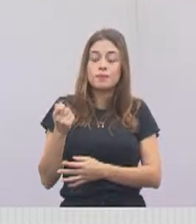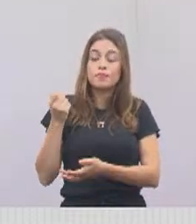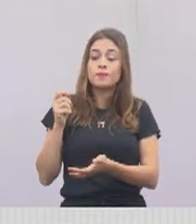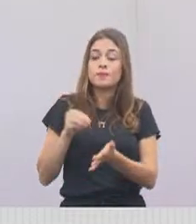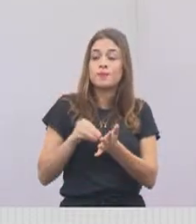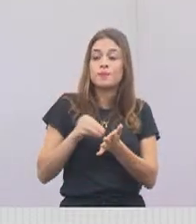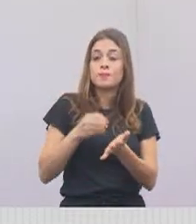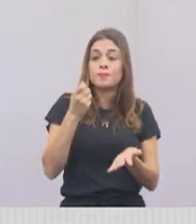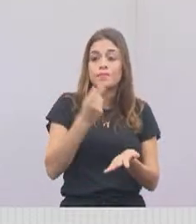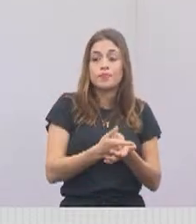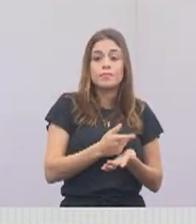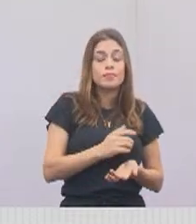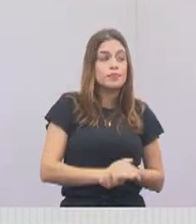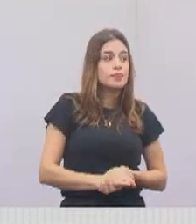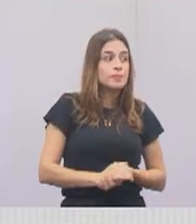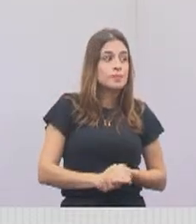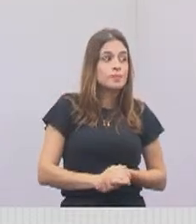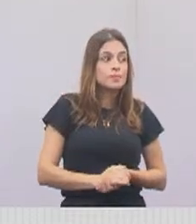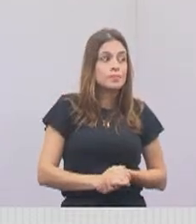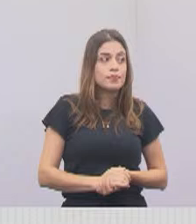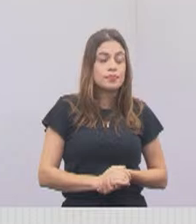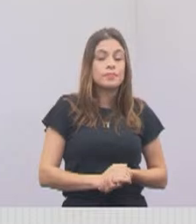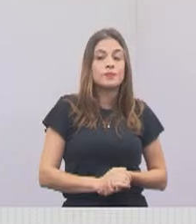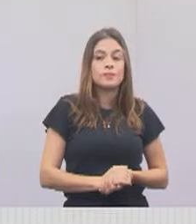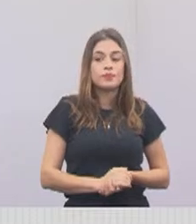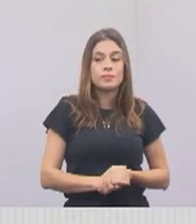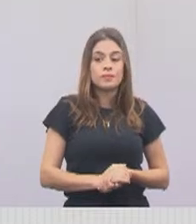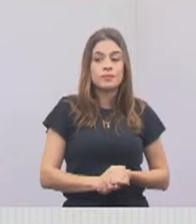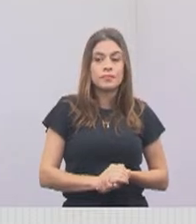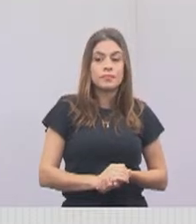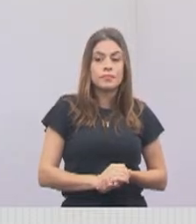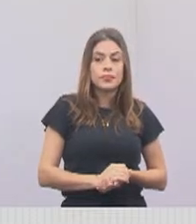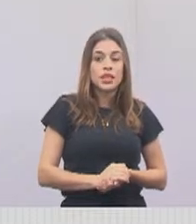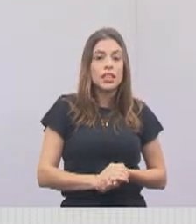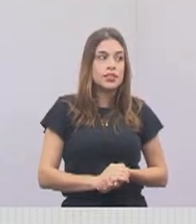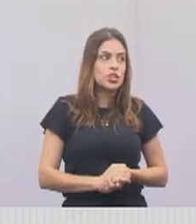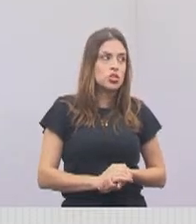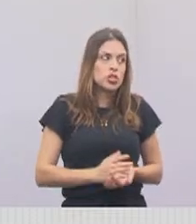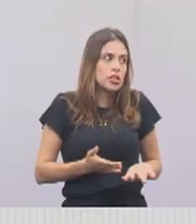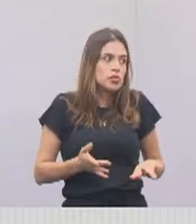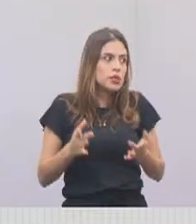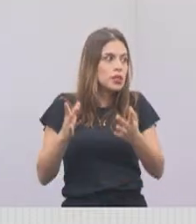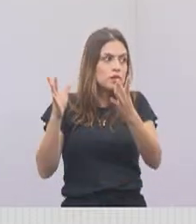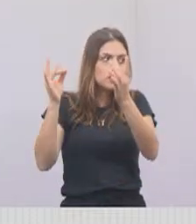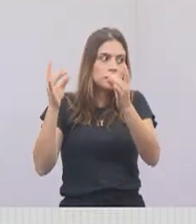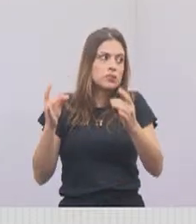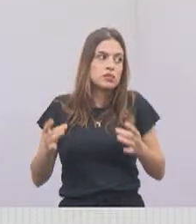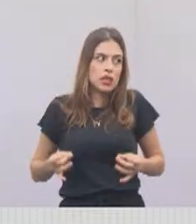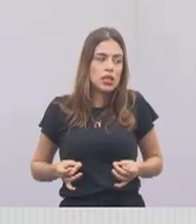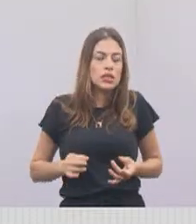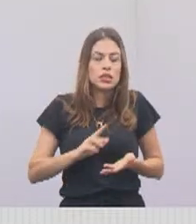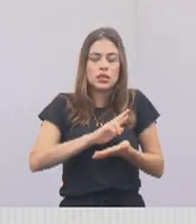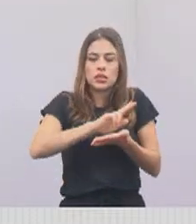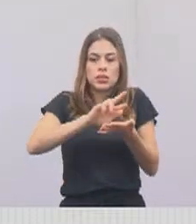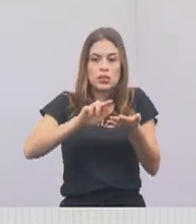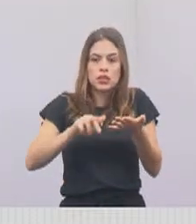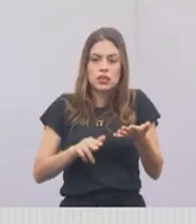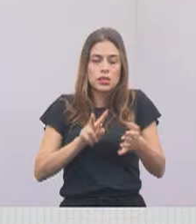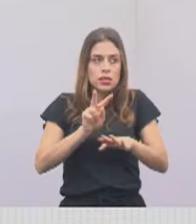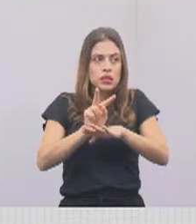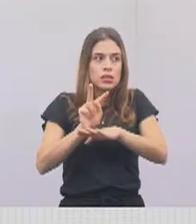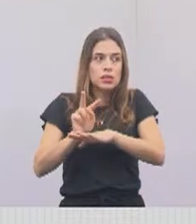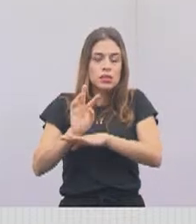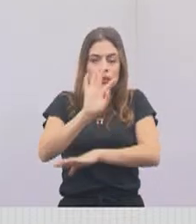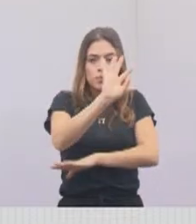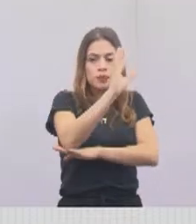pagamento, foi restabelecido, mas agora a gente tem outros detalhes para cuidar da cidade no que diz respeito ao meio